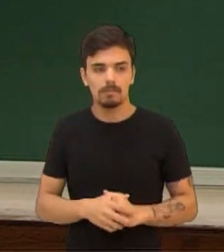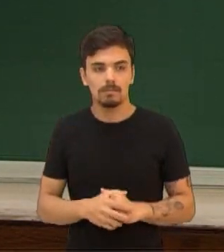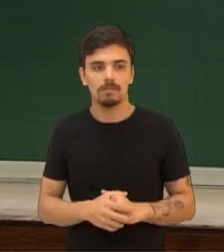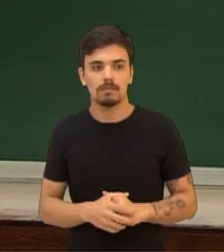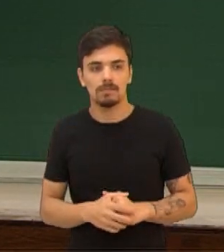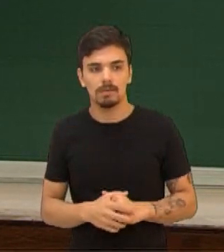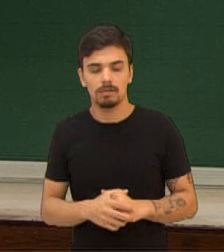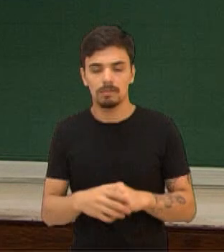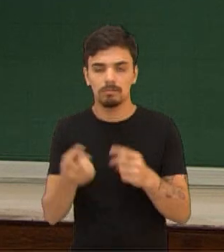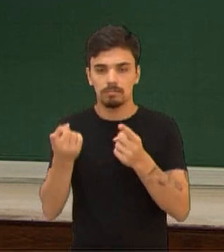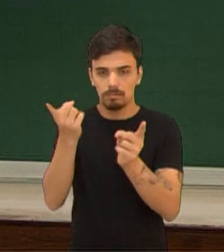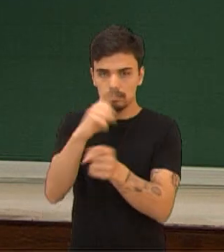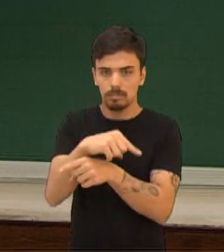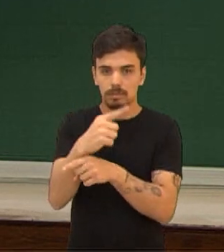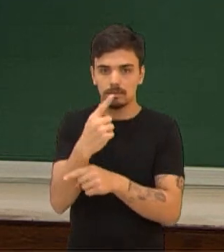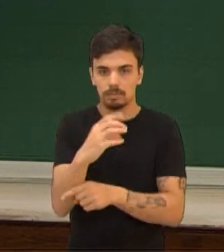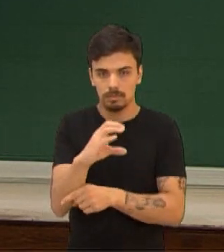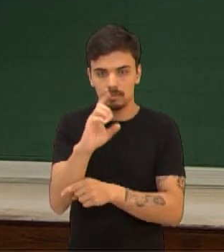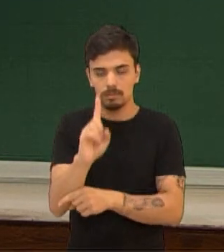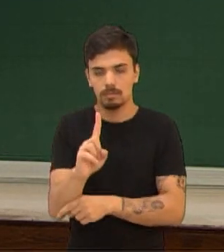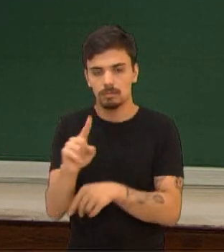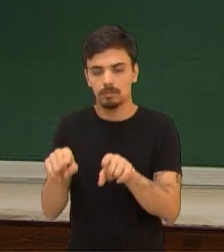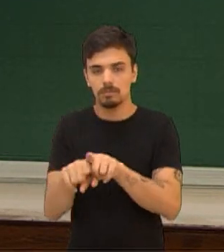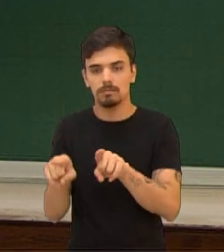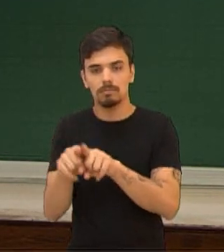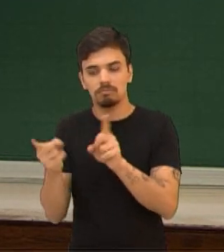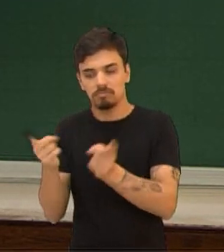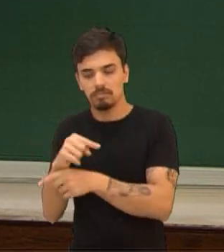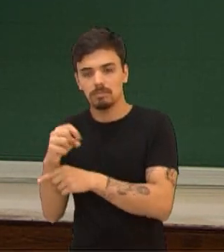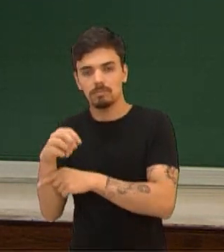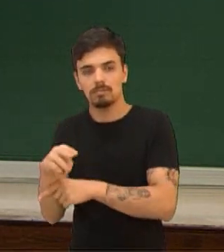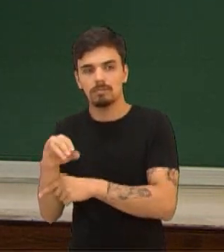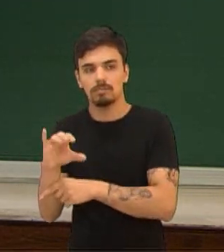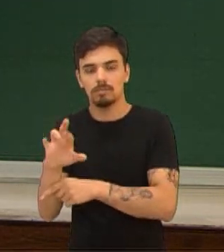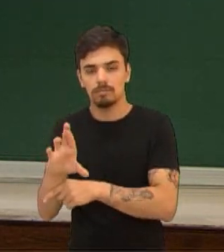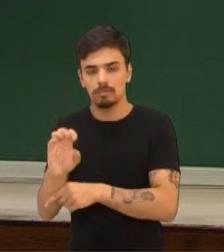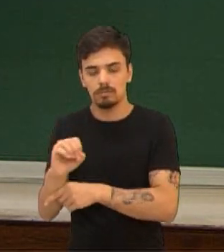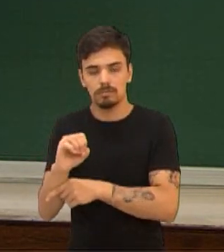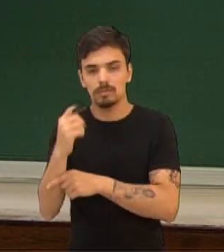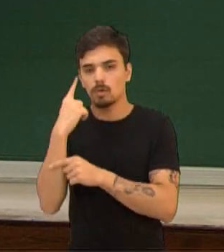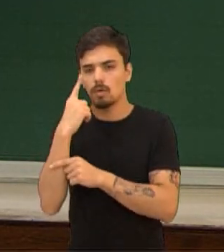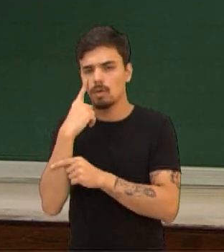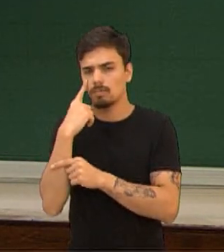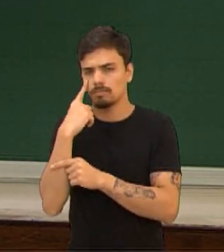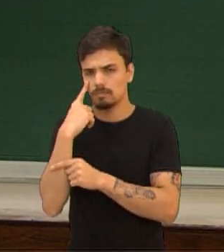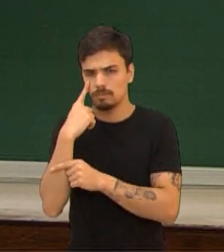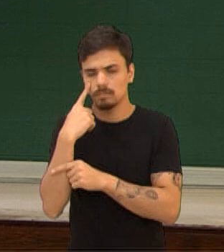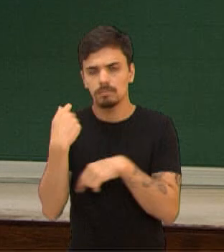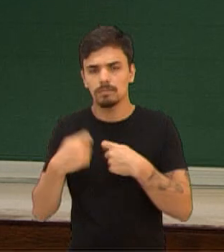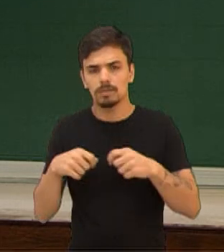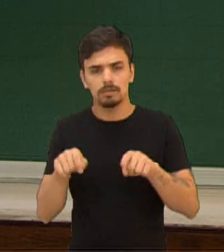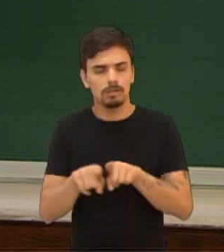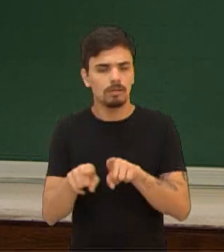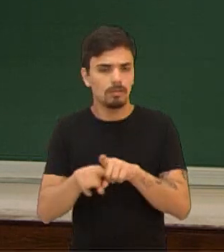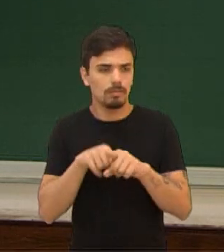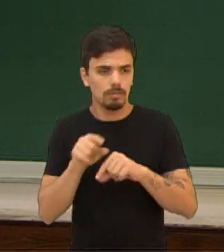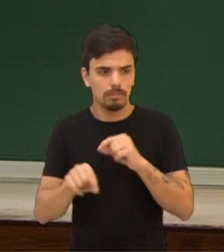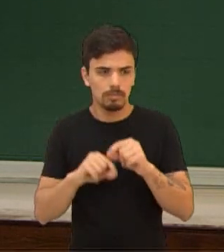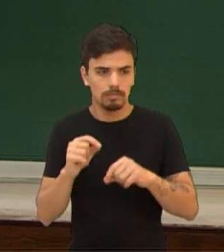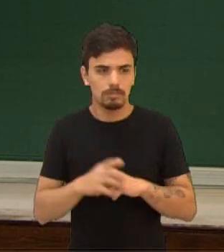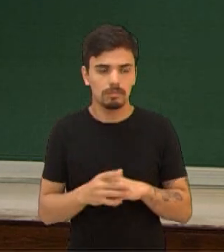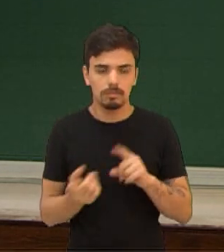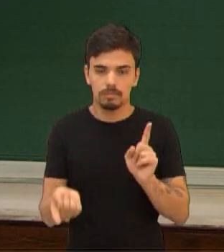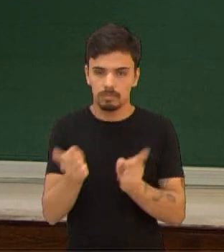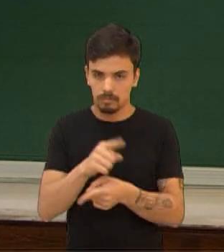invertido de 30 microfarad. Então vai dar a capacitância equivalente invertida